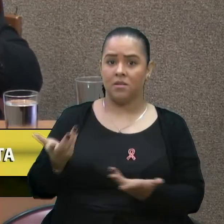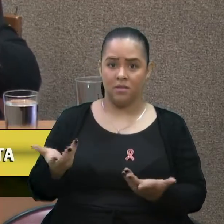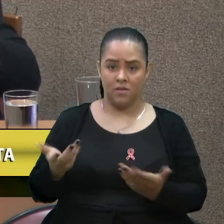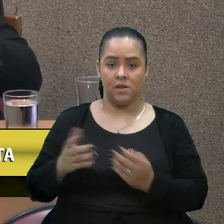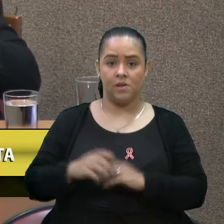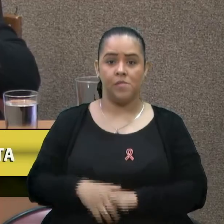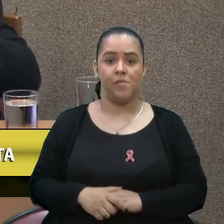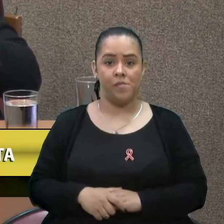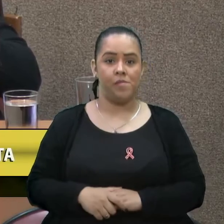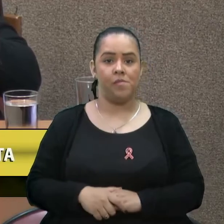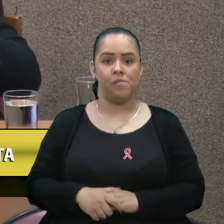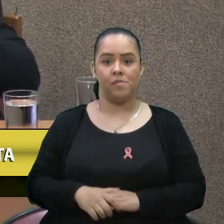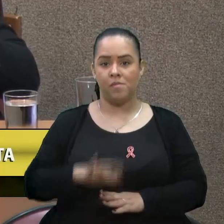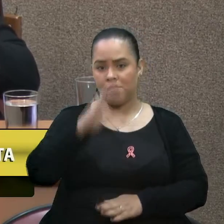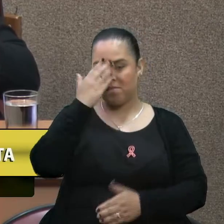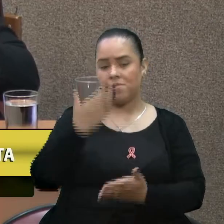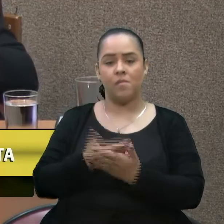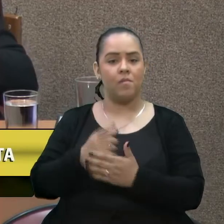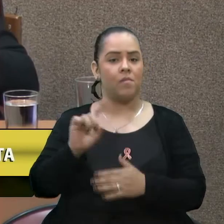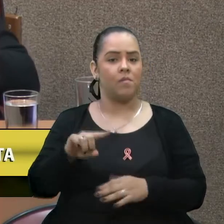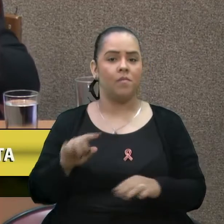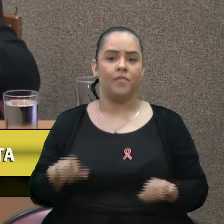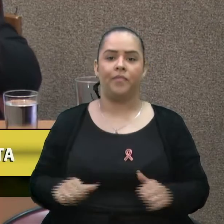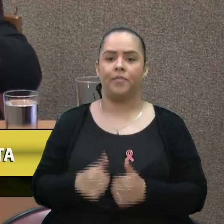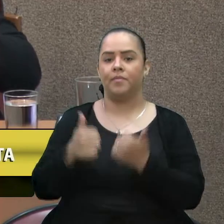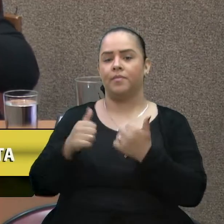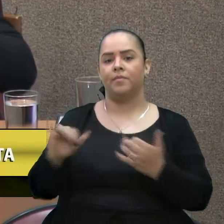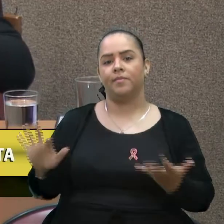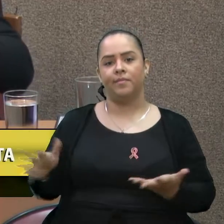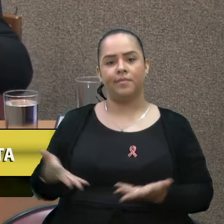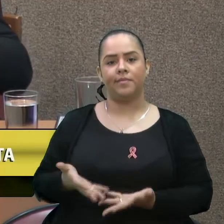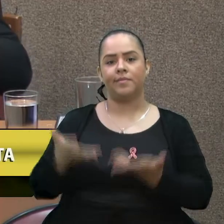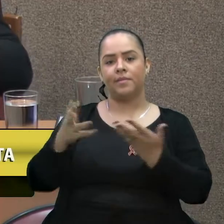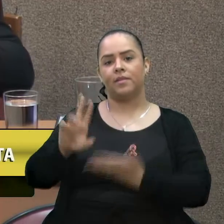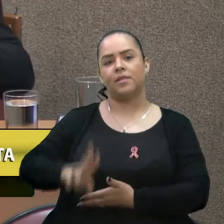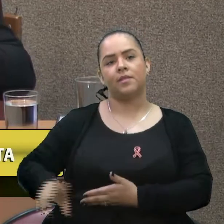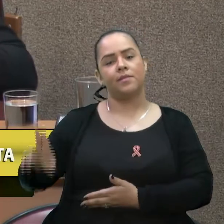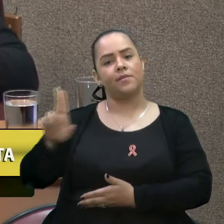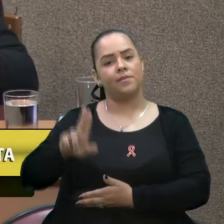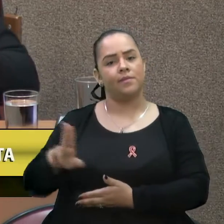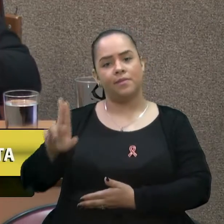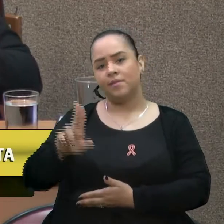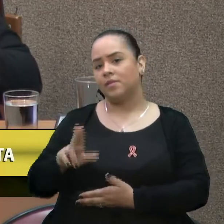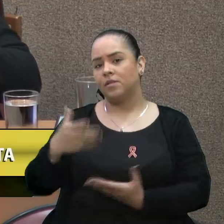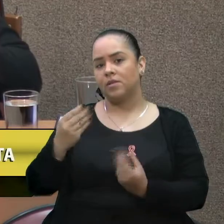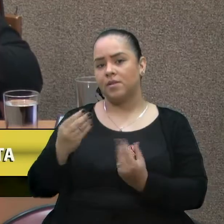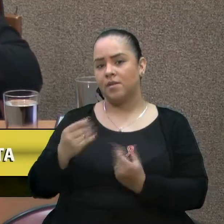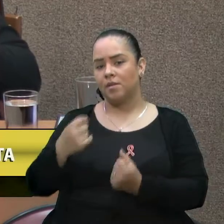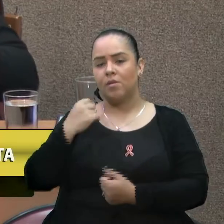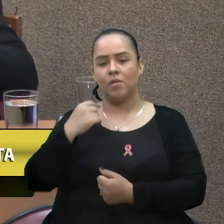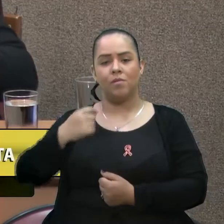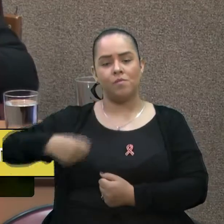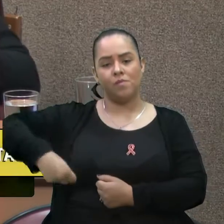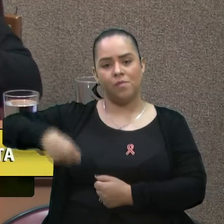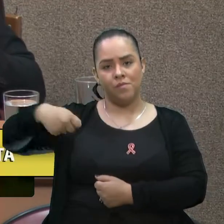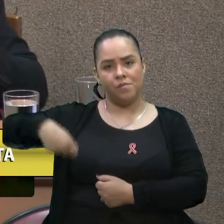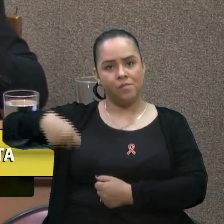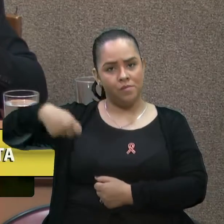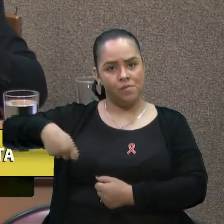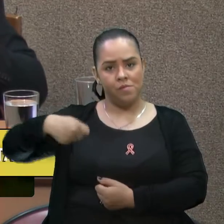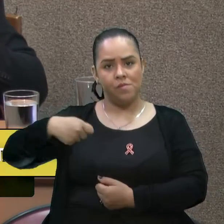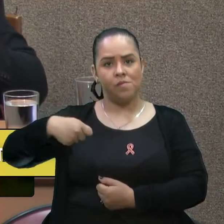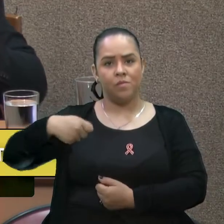isso seria uma forma de desincentivar esse uso abusivo de sacolas, né, jogado em tudo que é